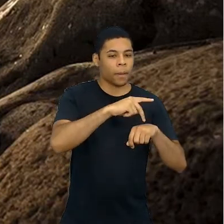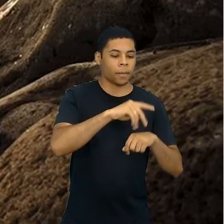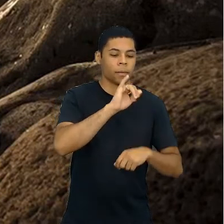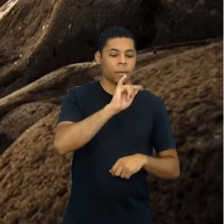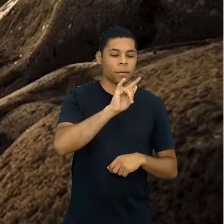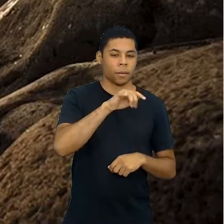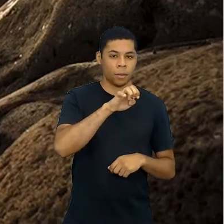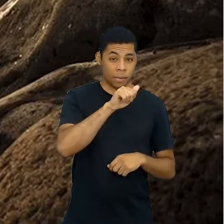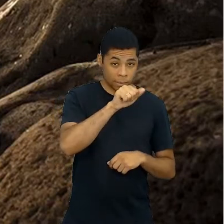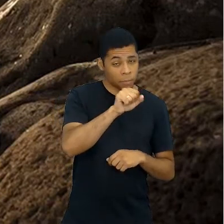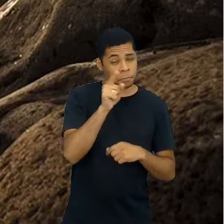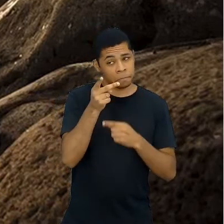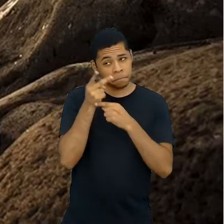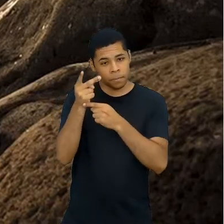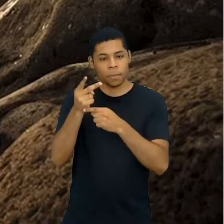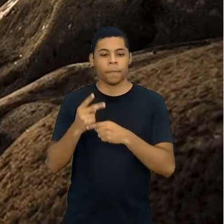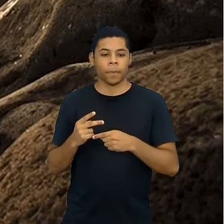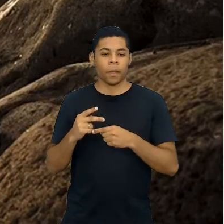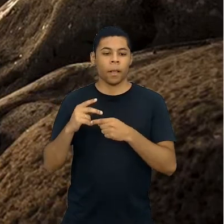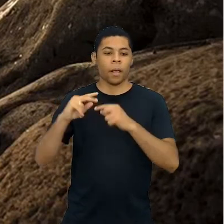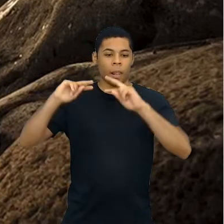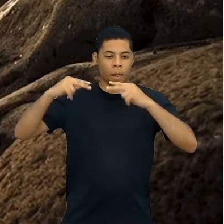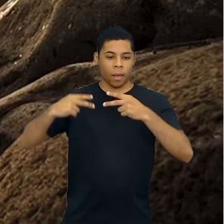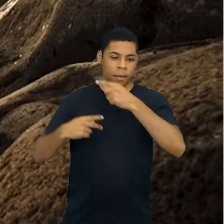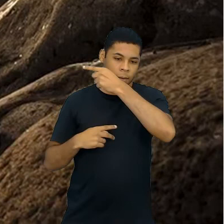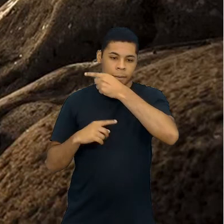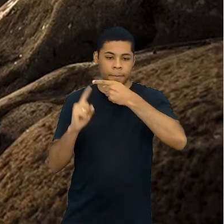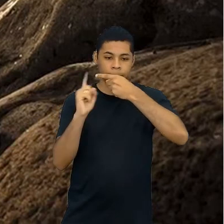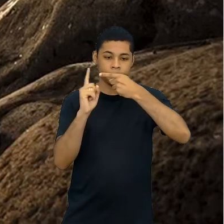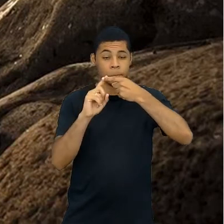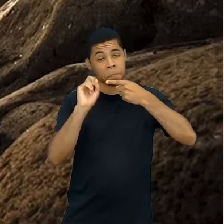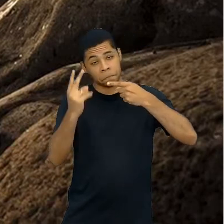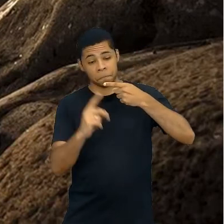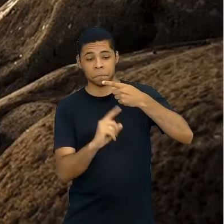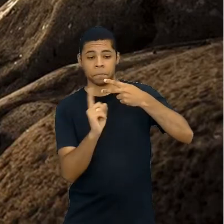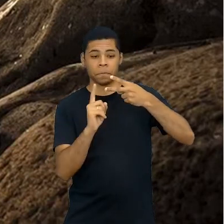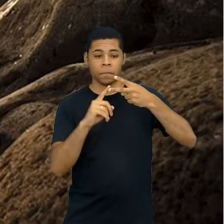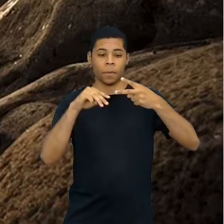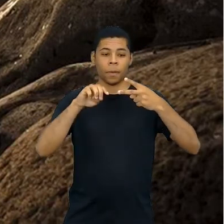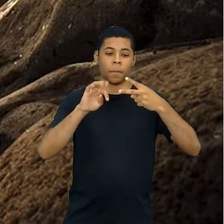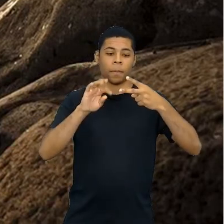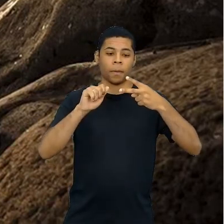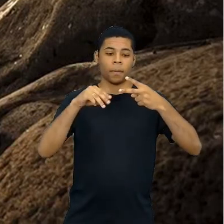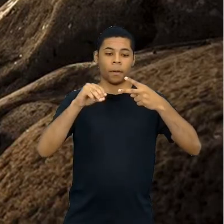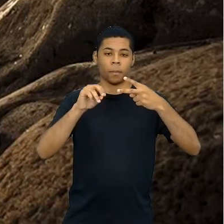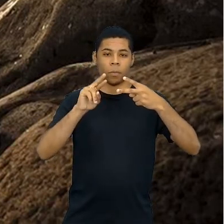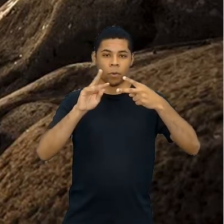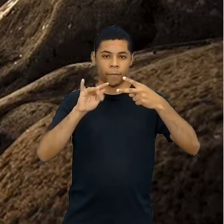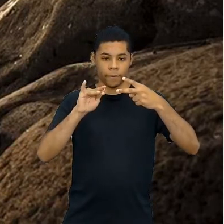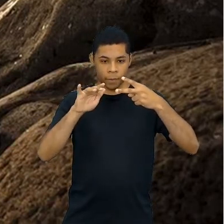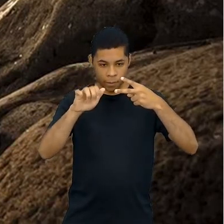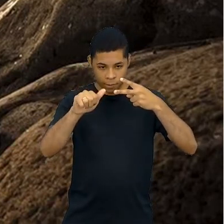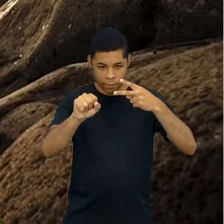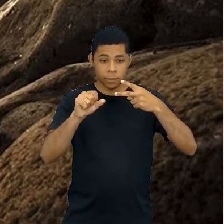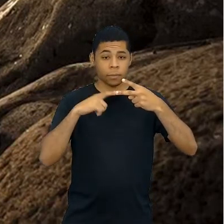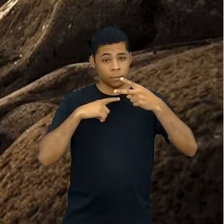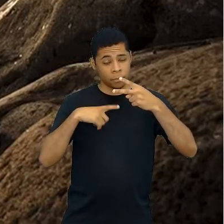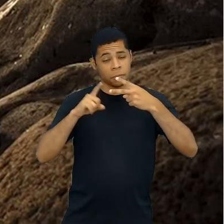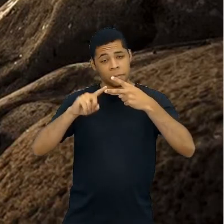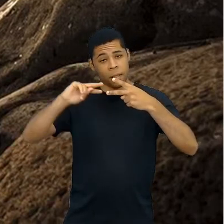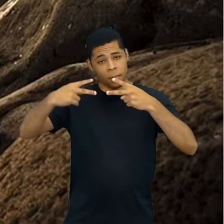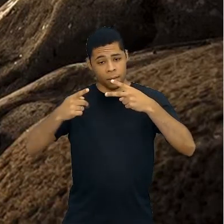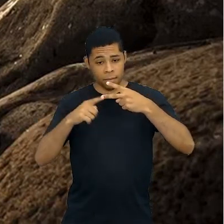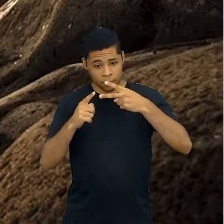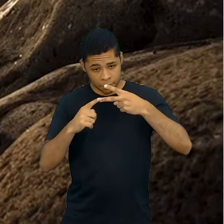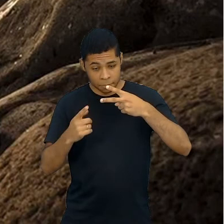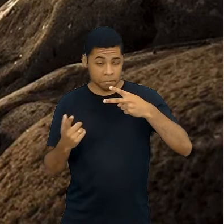vocês entram nesse link que aparece aí para vocês, né, ou vocês podem também pegar lá no repositório, né. Tem também já